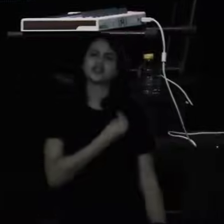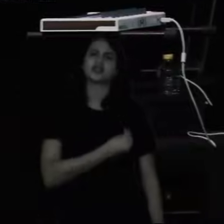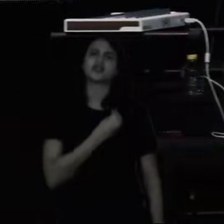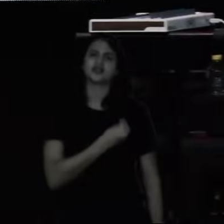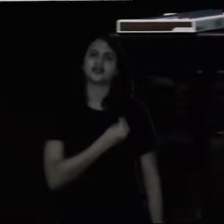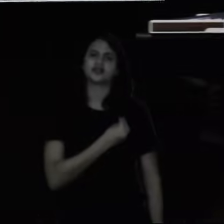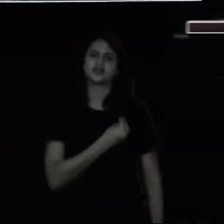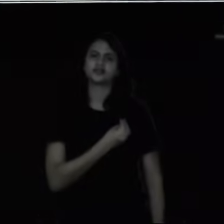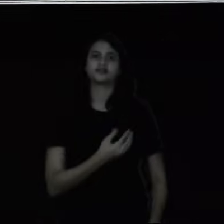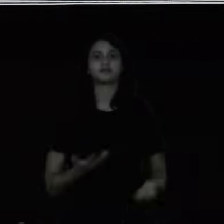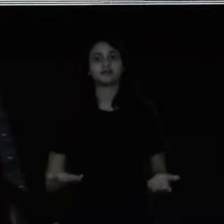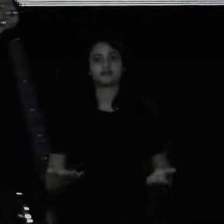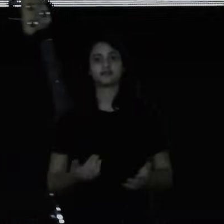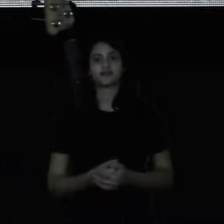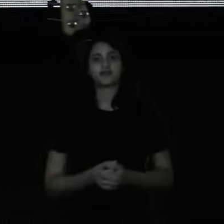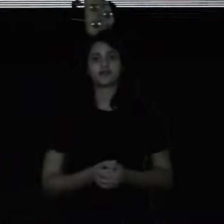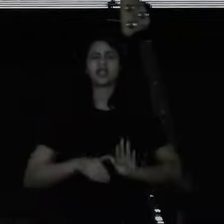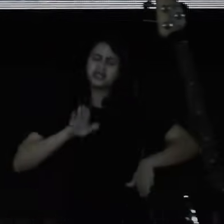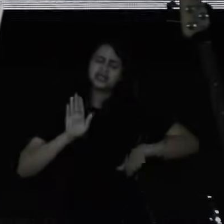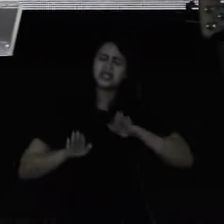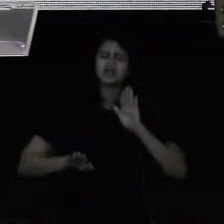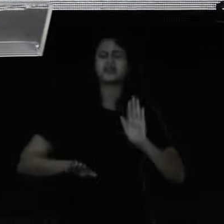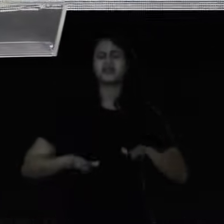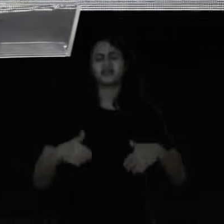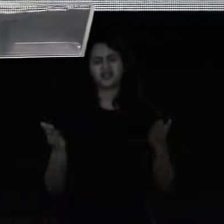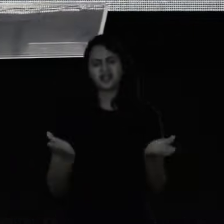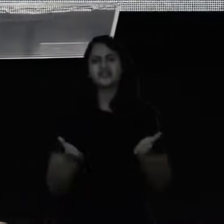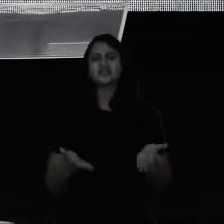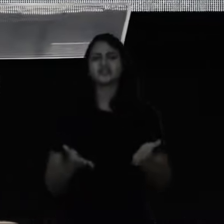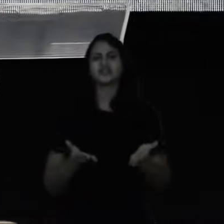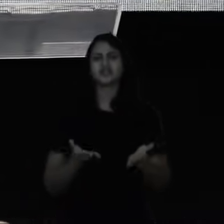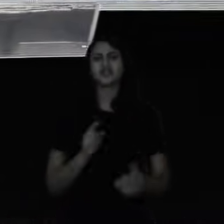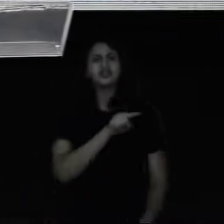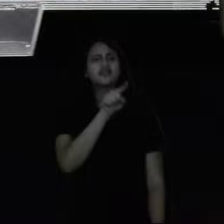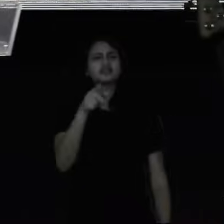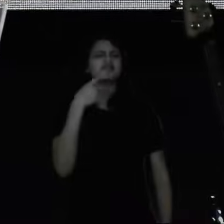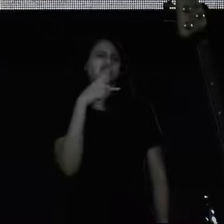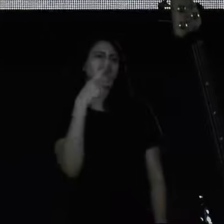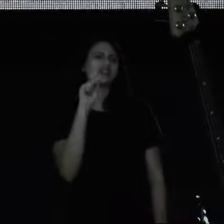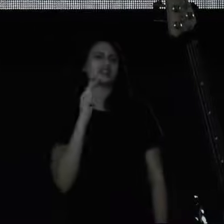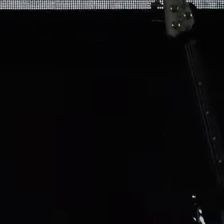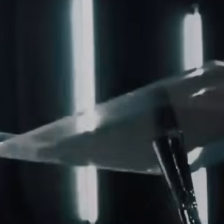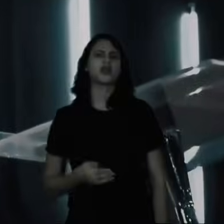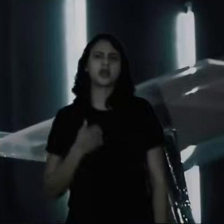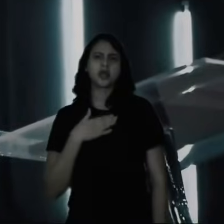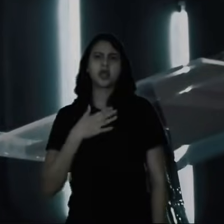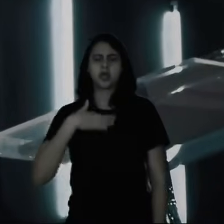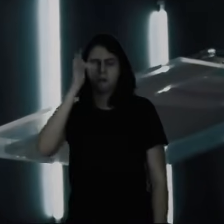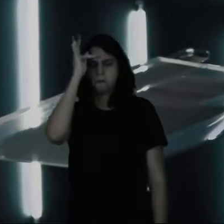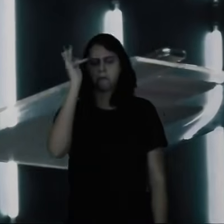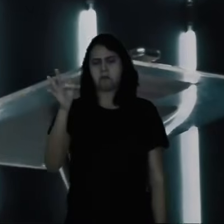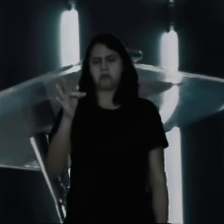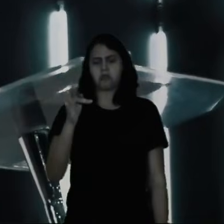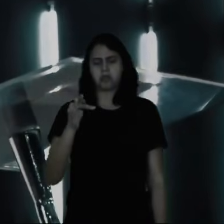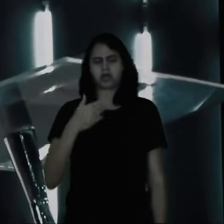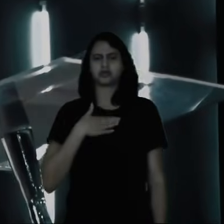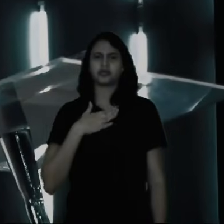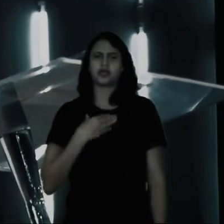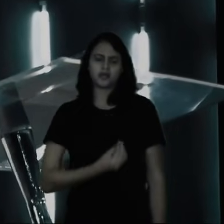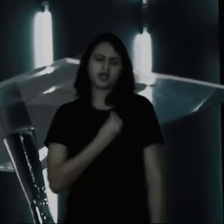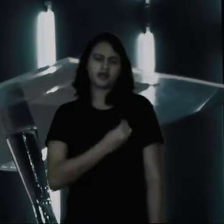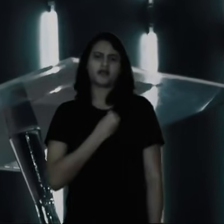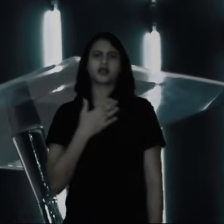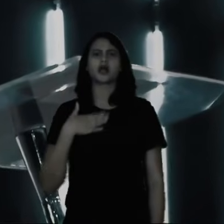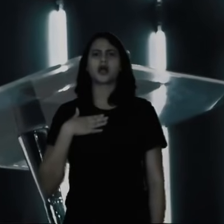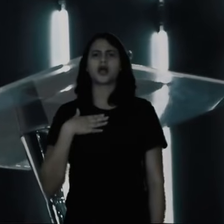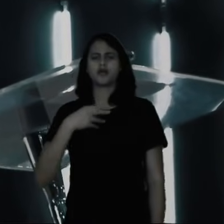mesma. Talvez até hoje. Até hoje você diz assim: eu mando na minha vida, eu faço o que eu quero, eu controlo